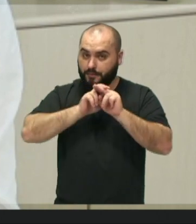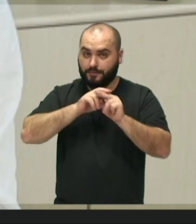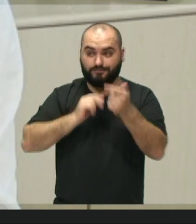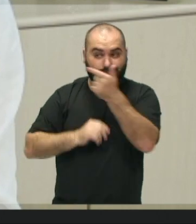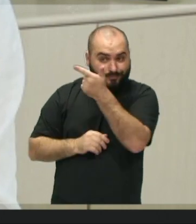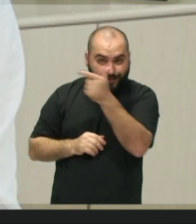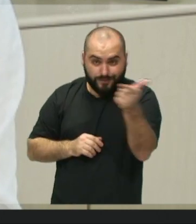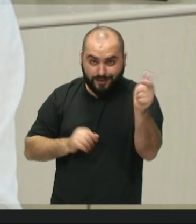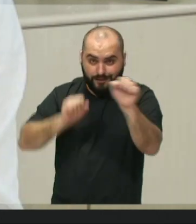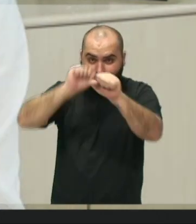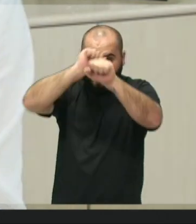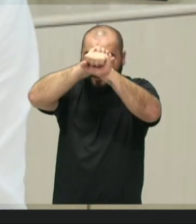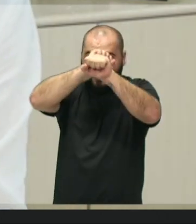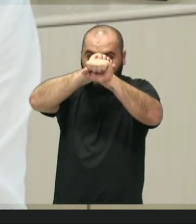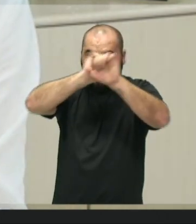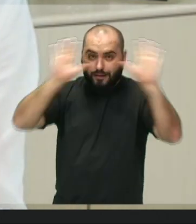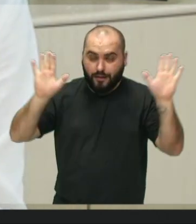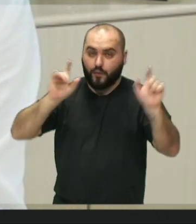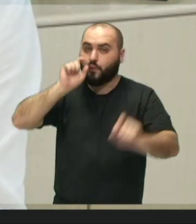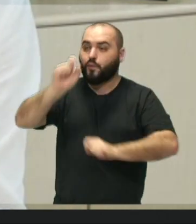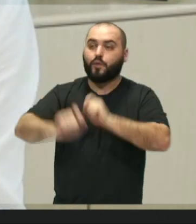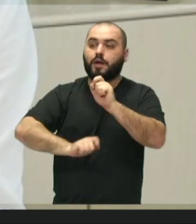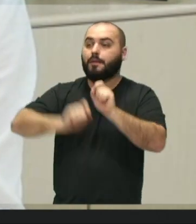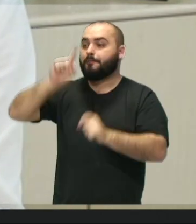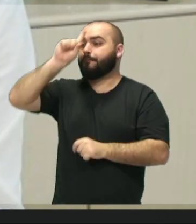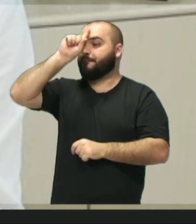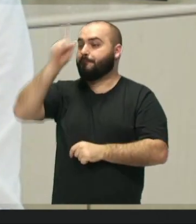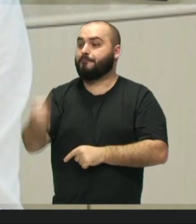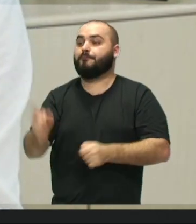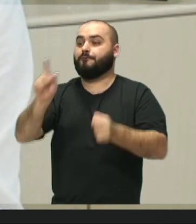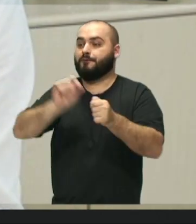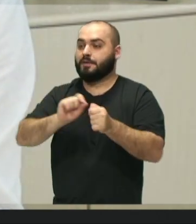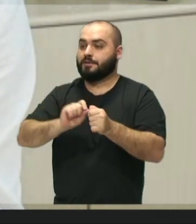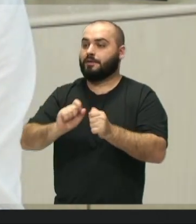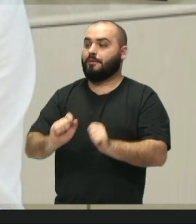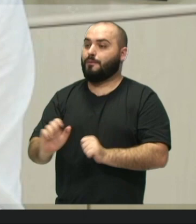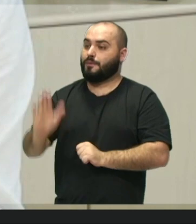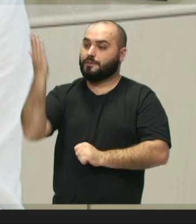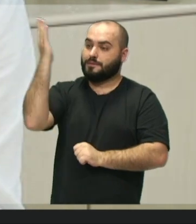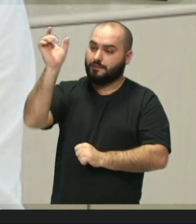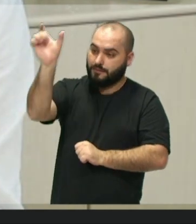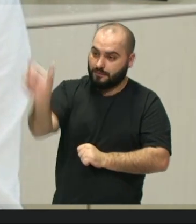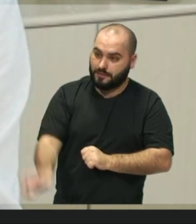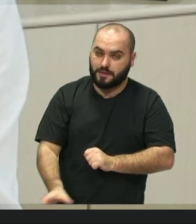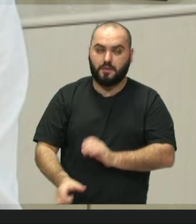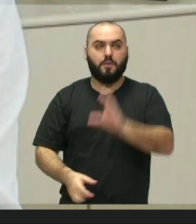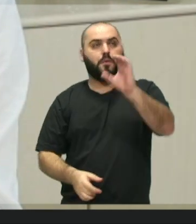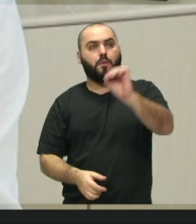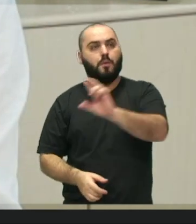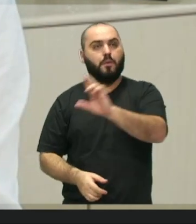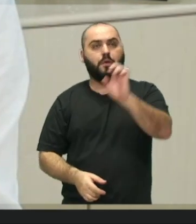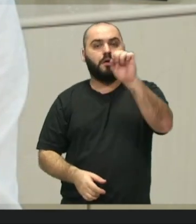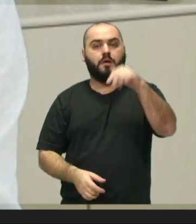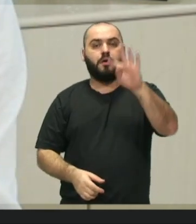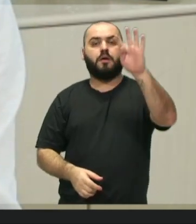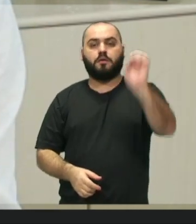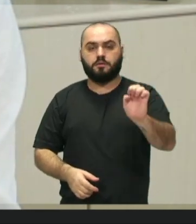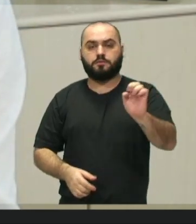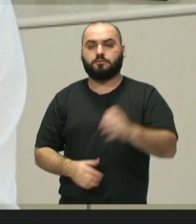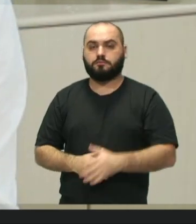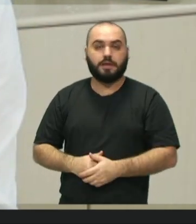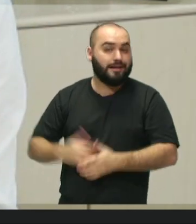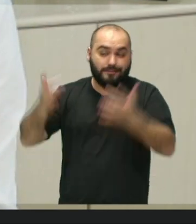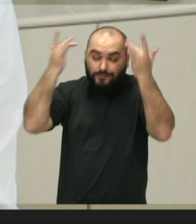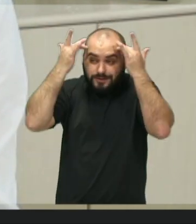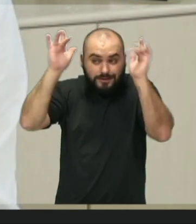objetivamente, uma situação dizendo, não, o que causou foi isso, foi aquilo, foi a corrente, foi a gente